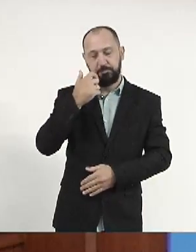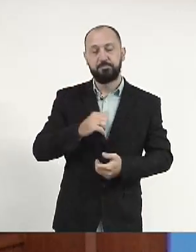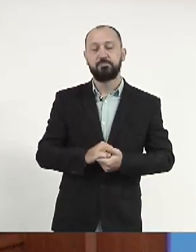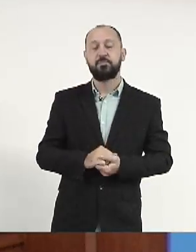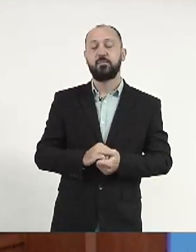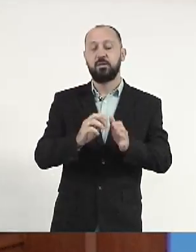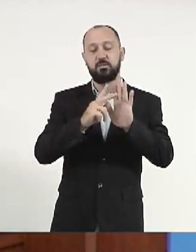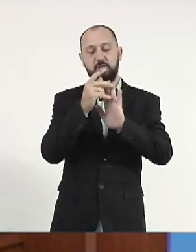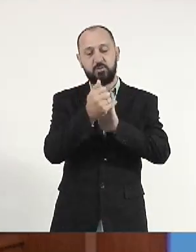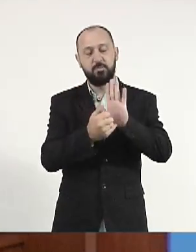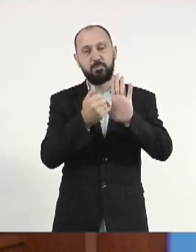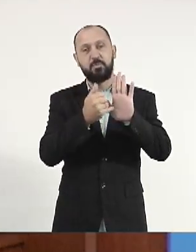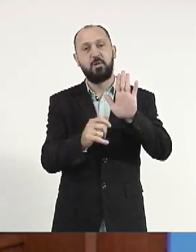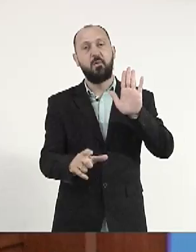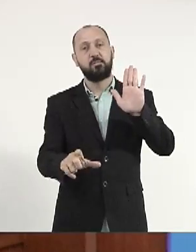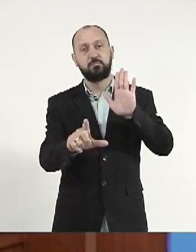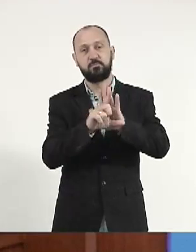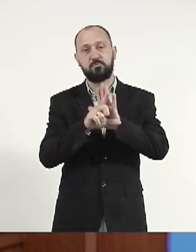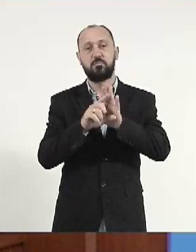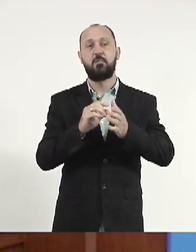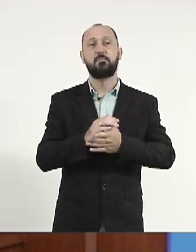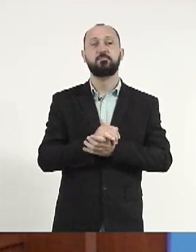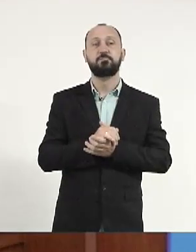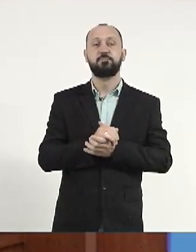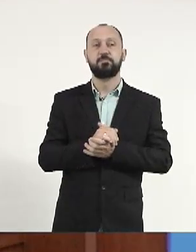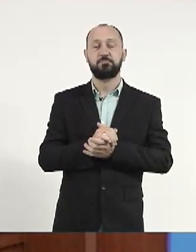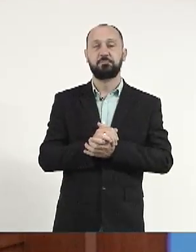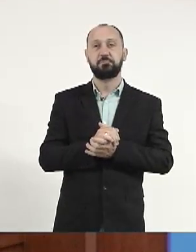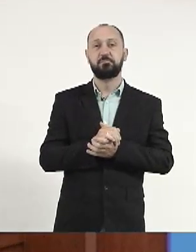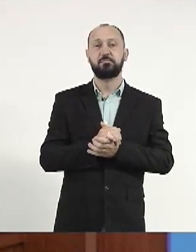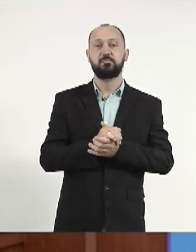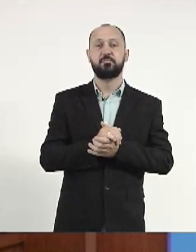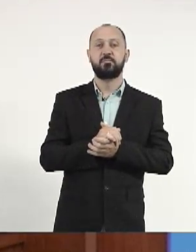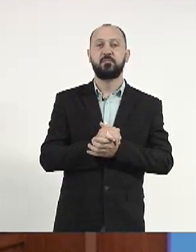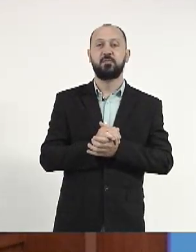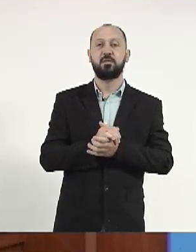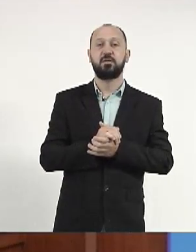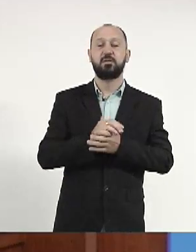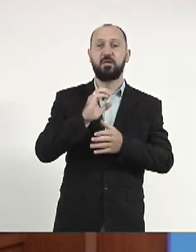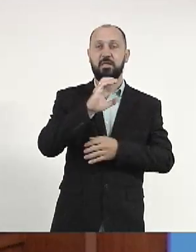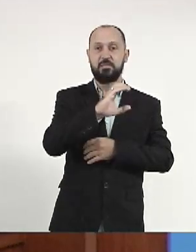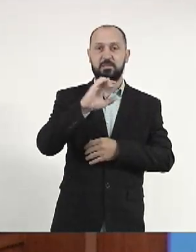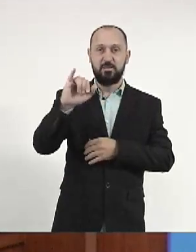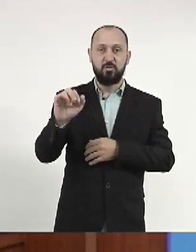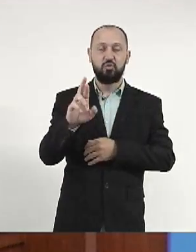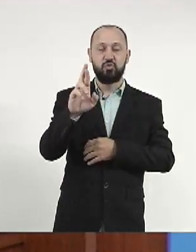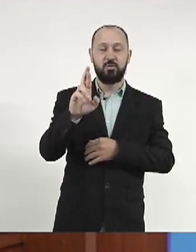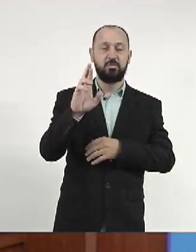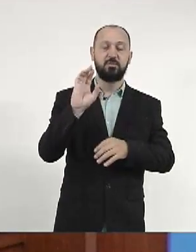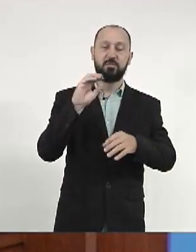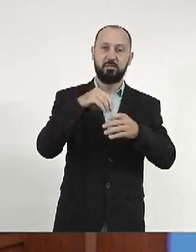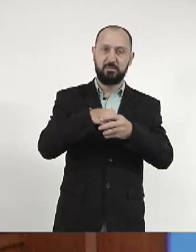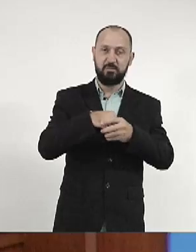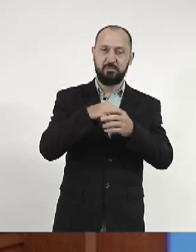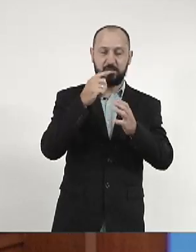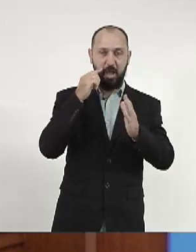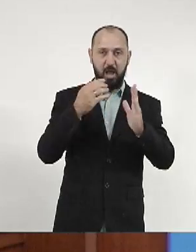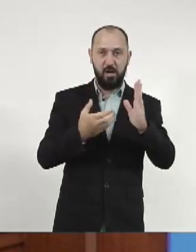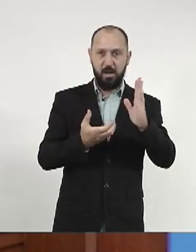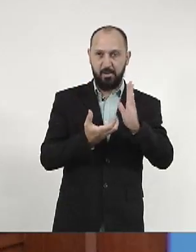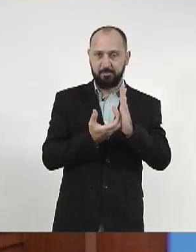Esse projeto de lei que está na CCJ da Câmara,